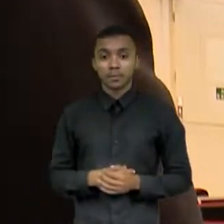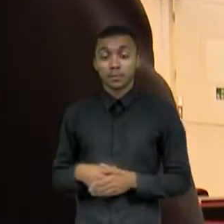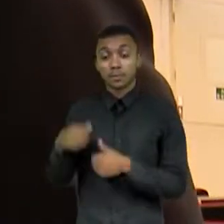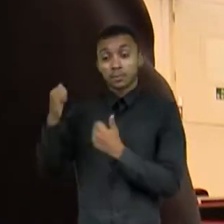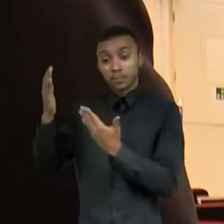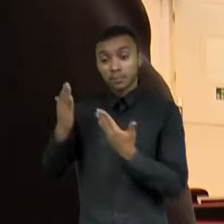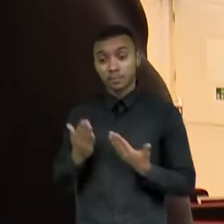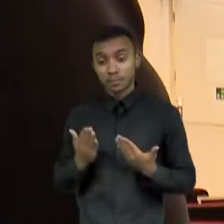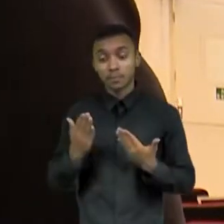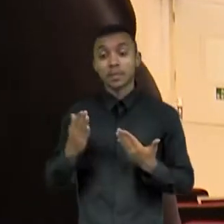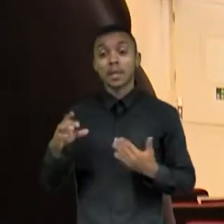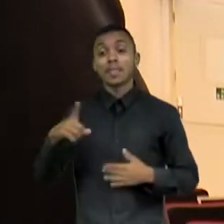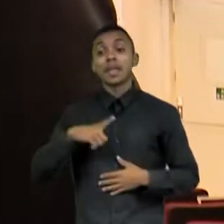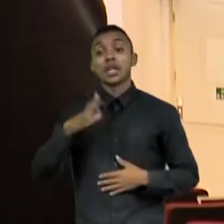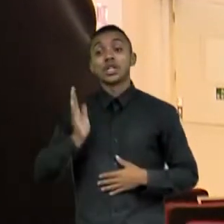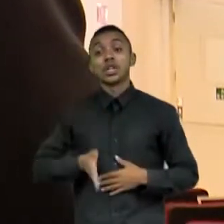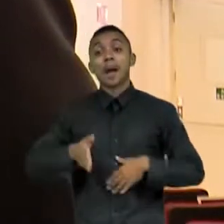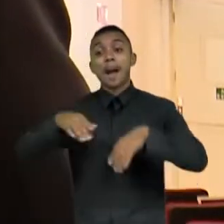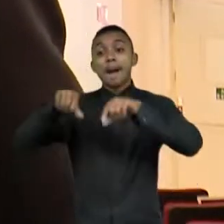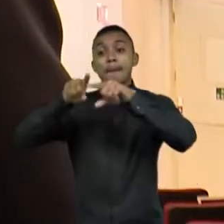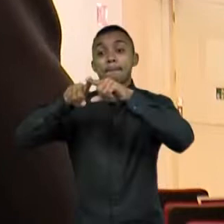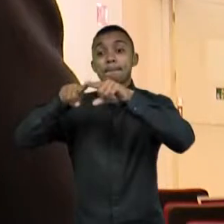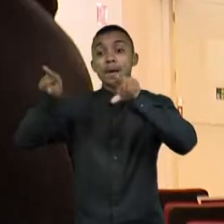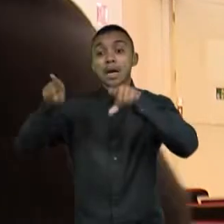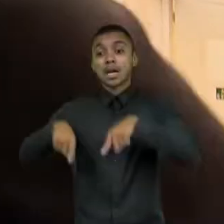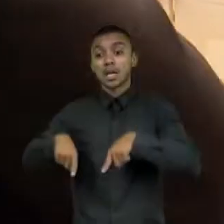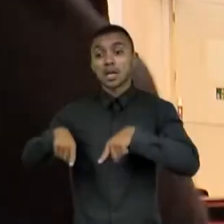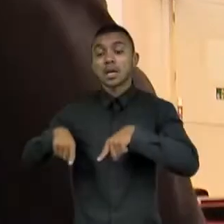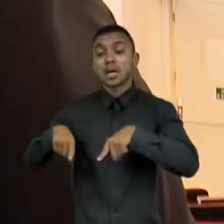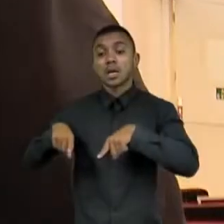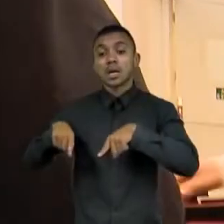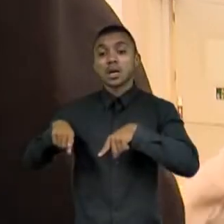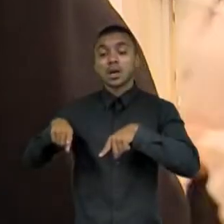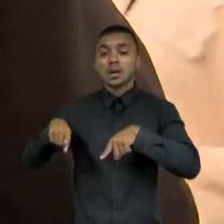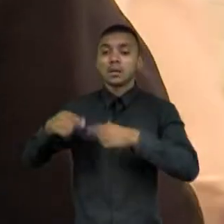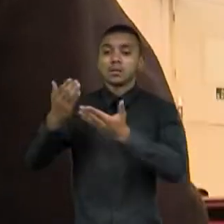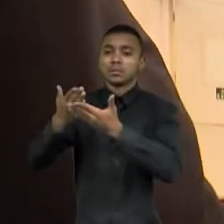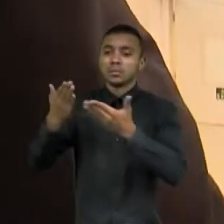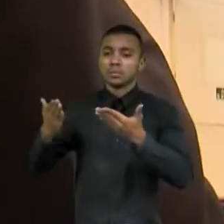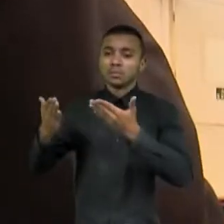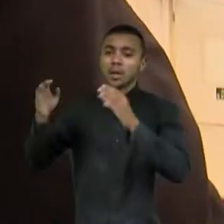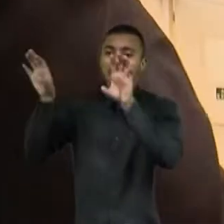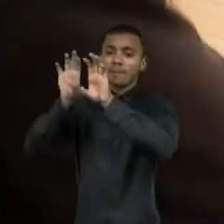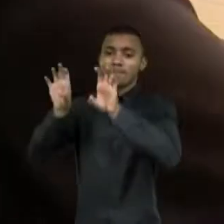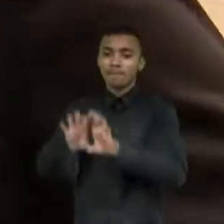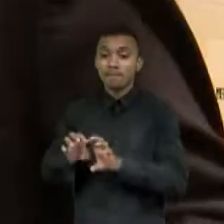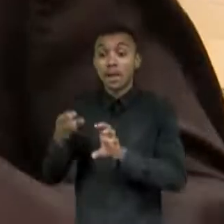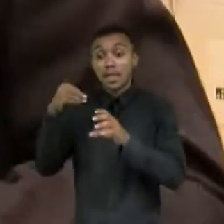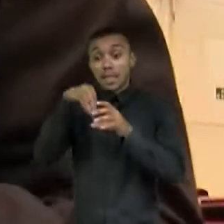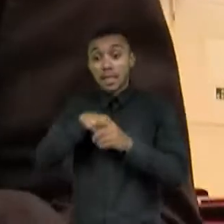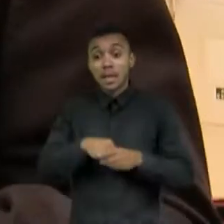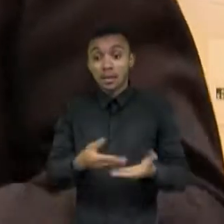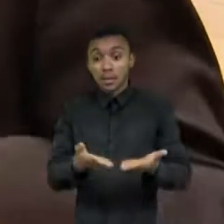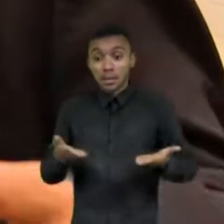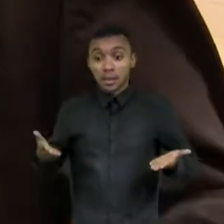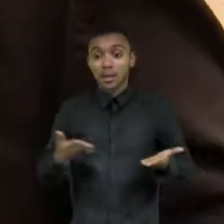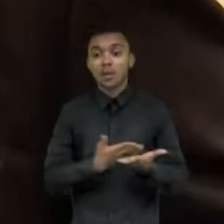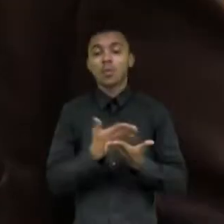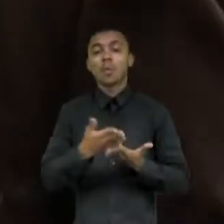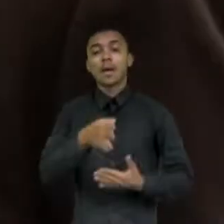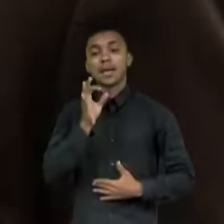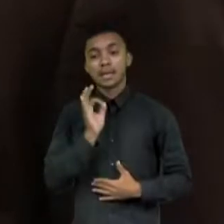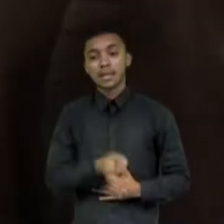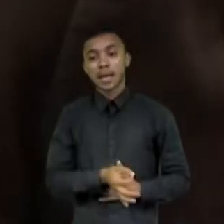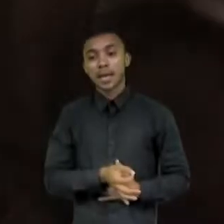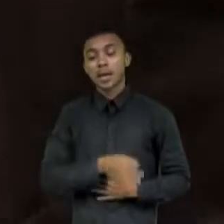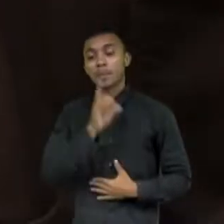de biológicos, tem um plano de uma planta de produção de IFA, que vai ser colocada aqui e que vai alimentar o nosso